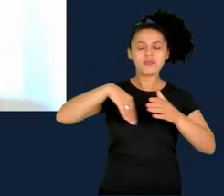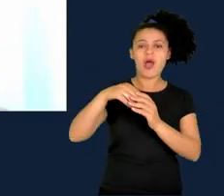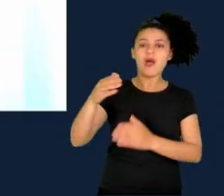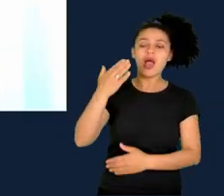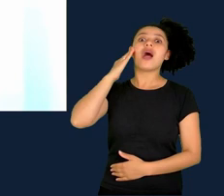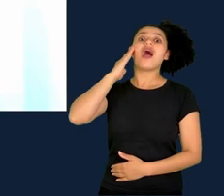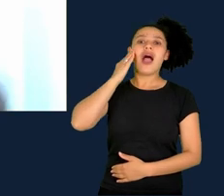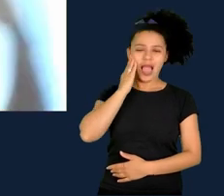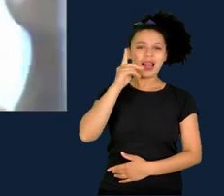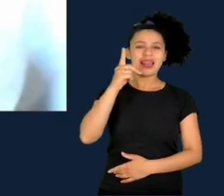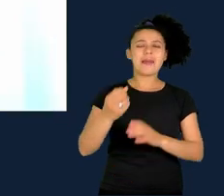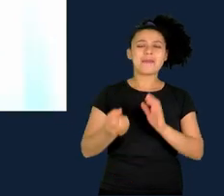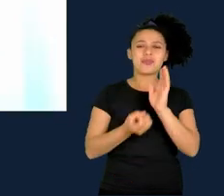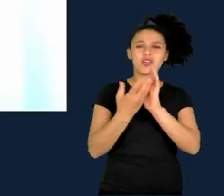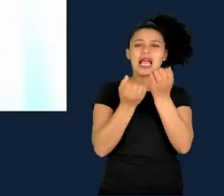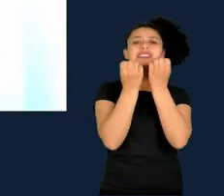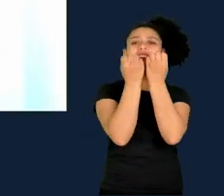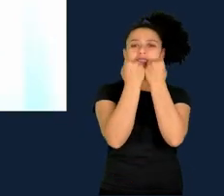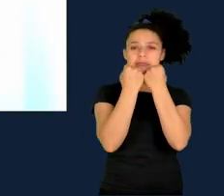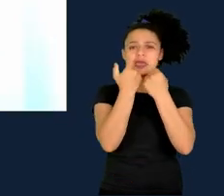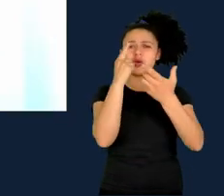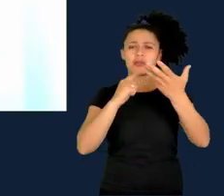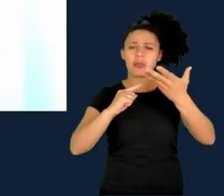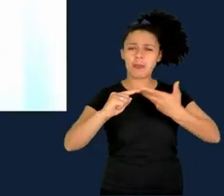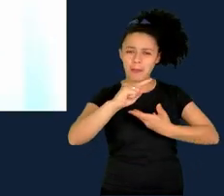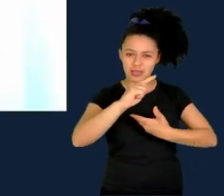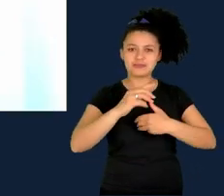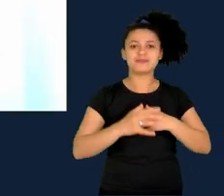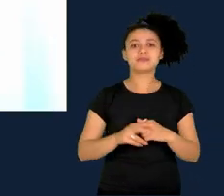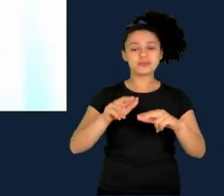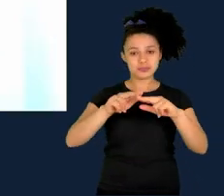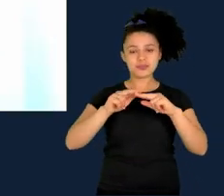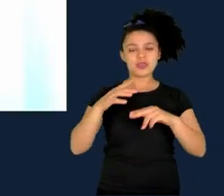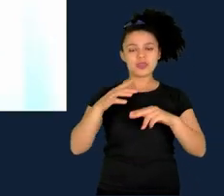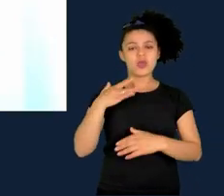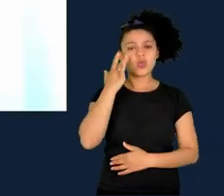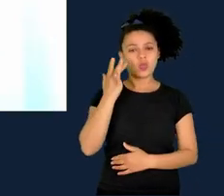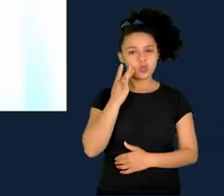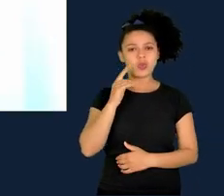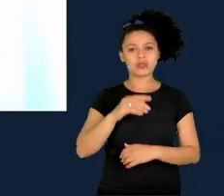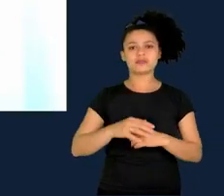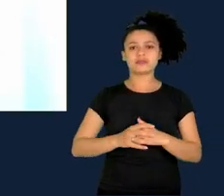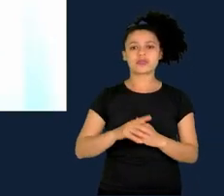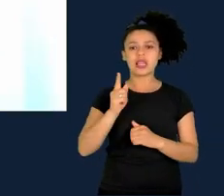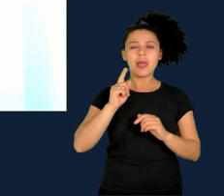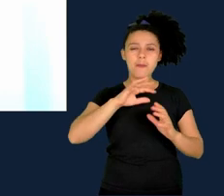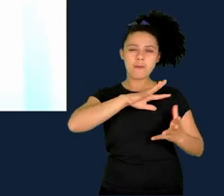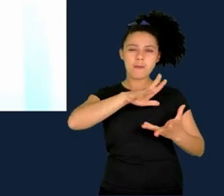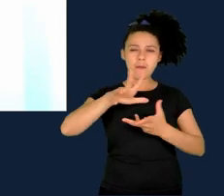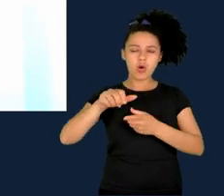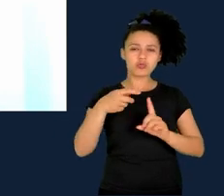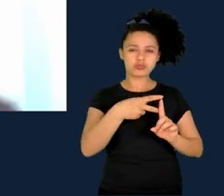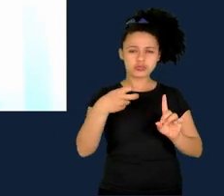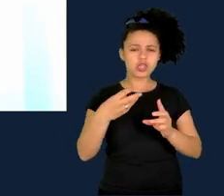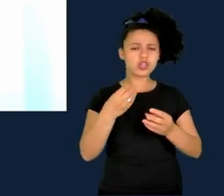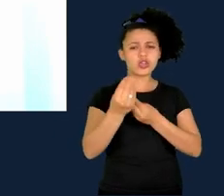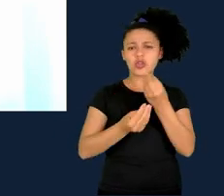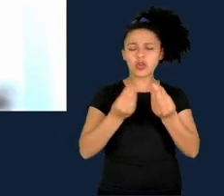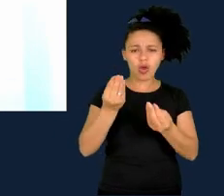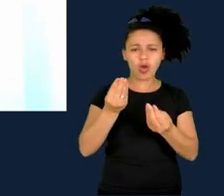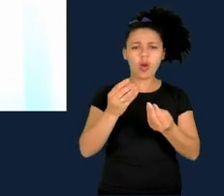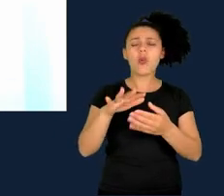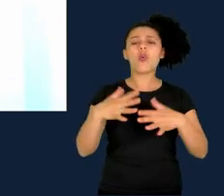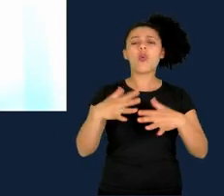milho, de outras coisas, né? Então, acho que, mas indo para o mundo indígena, de que forma, qual seria a